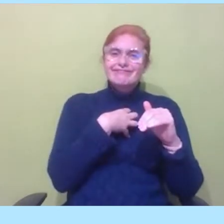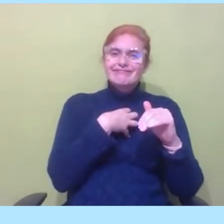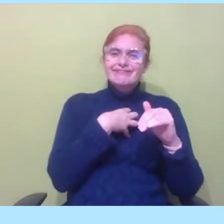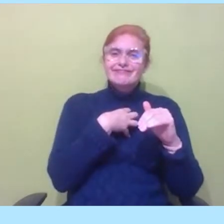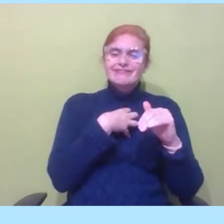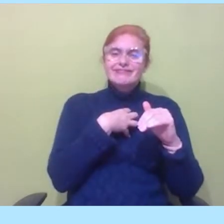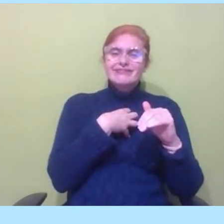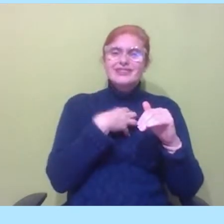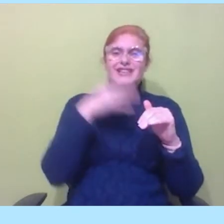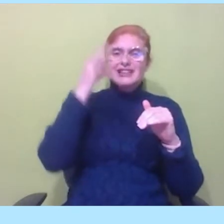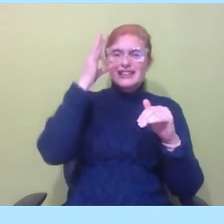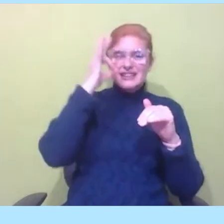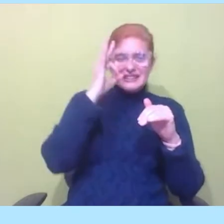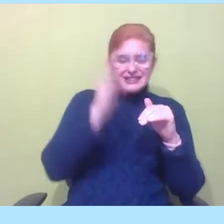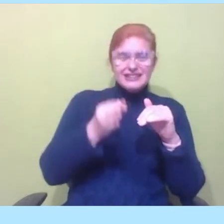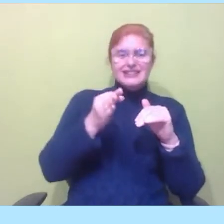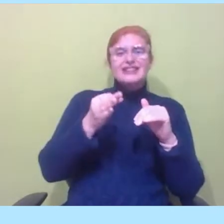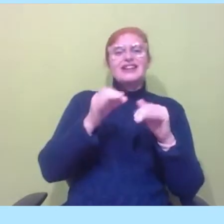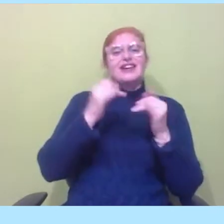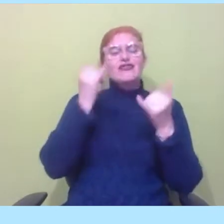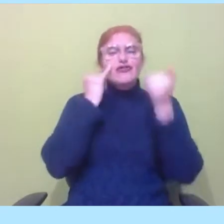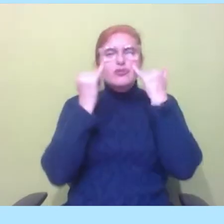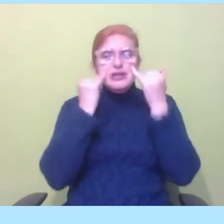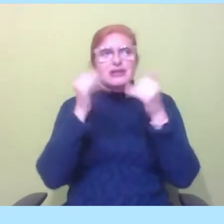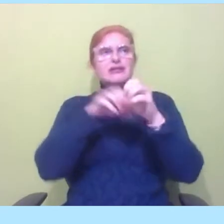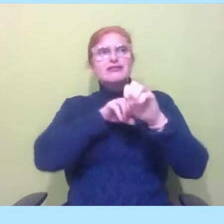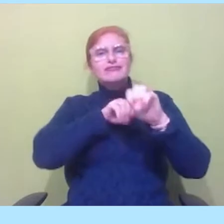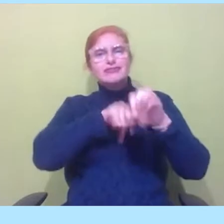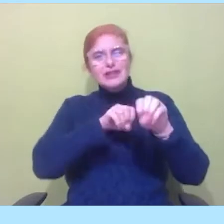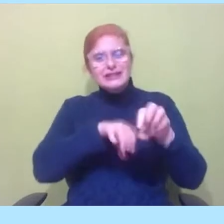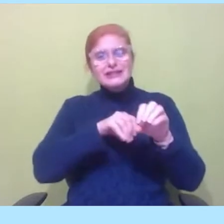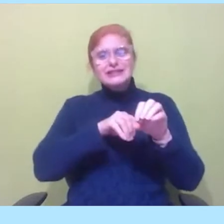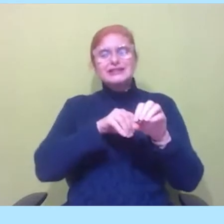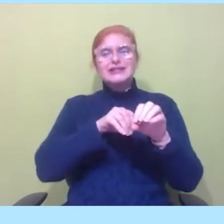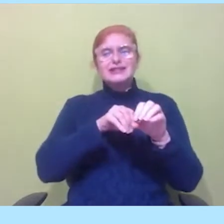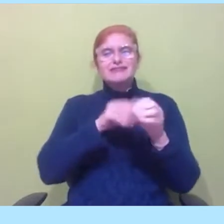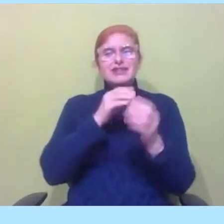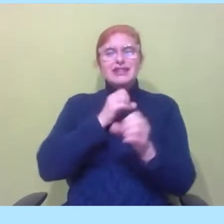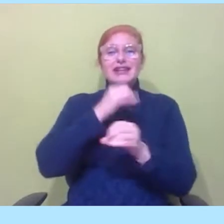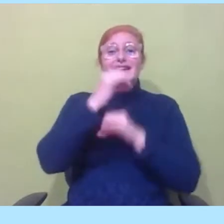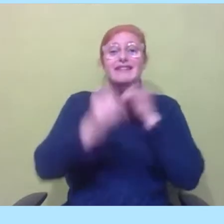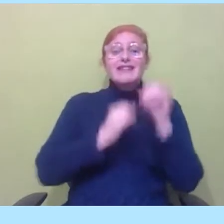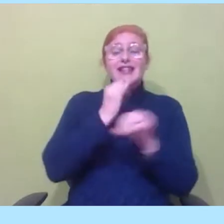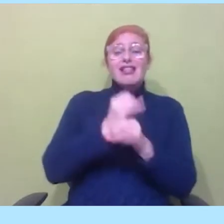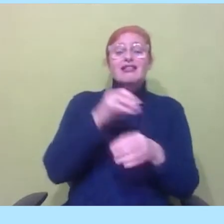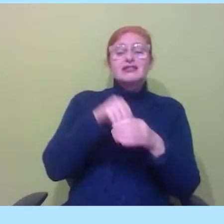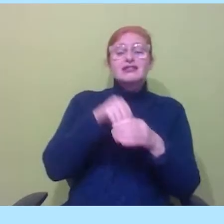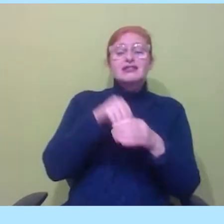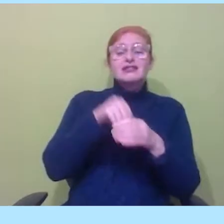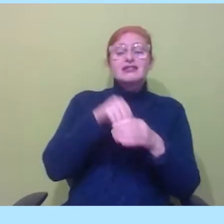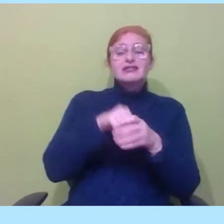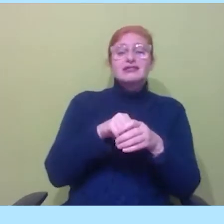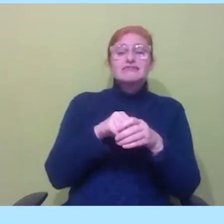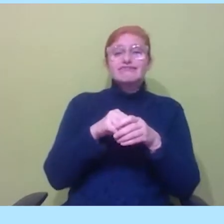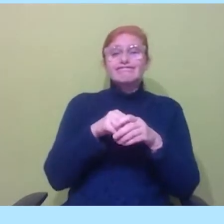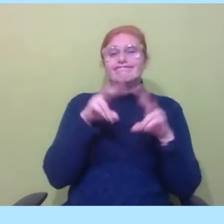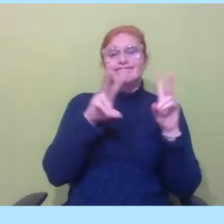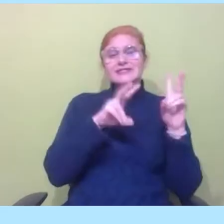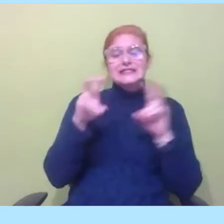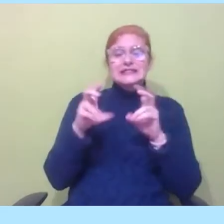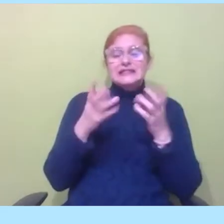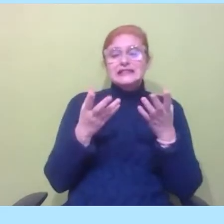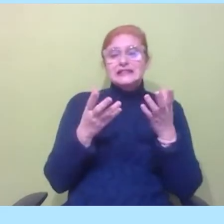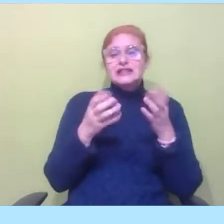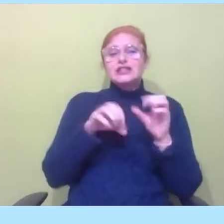de acessar a educação pela internet. De fato, essa questão da